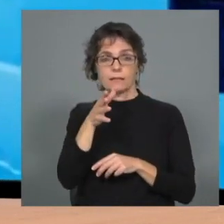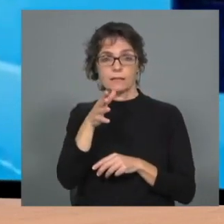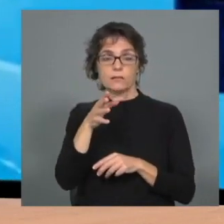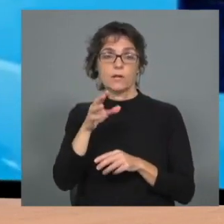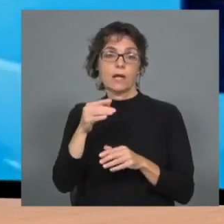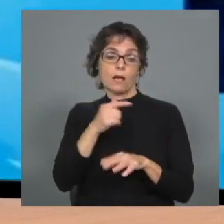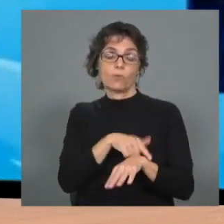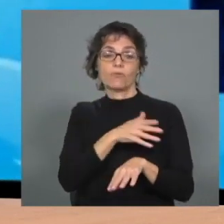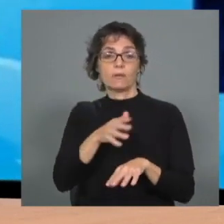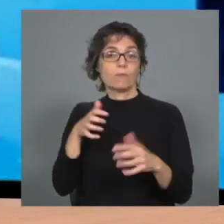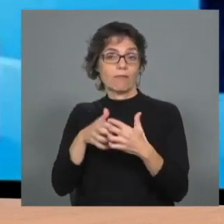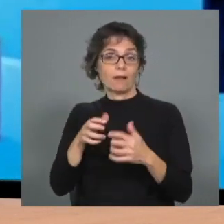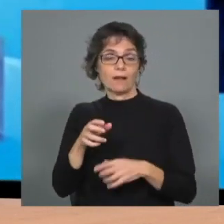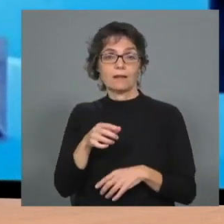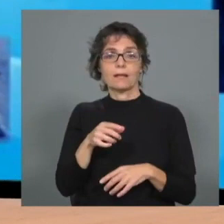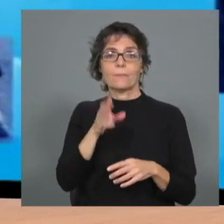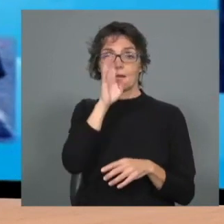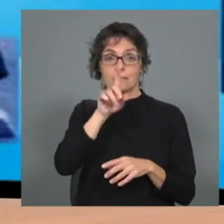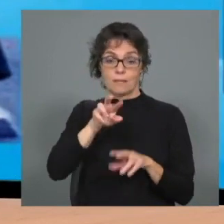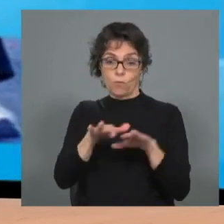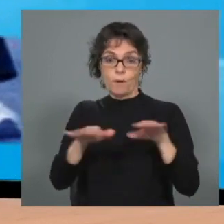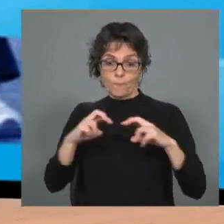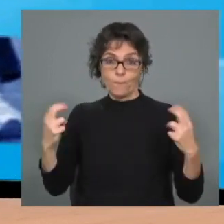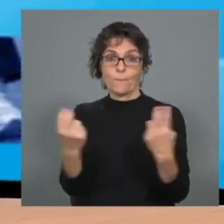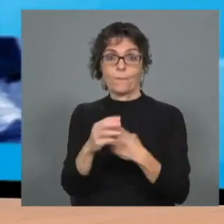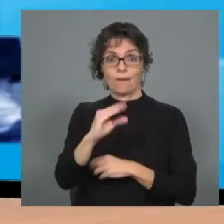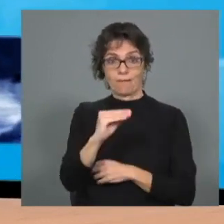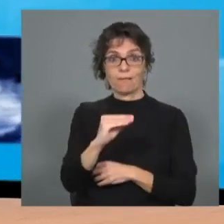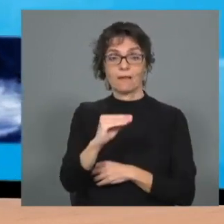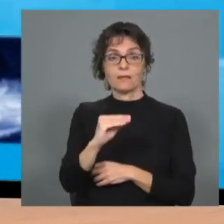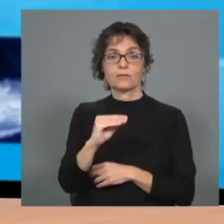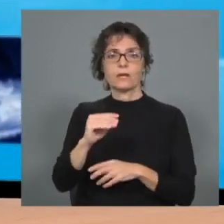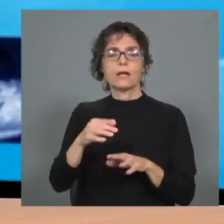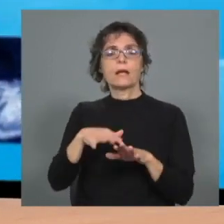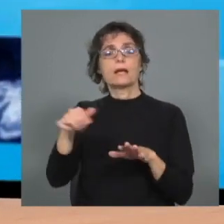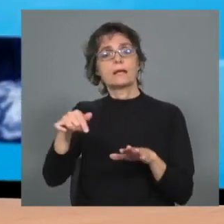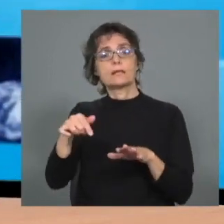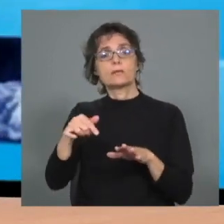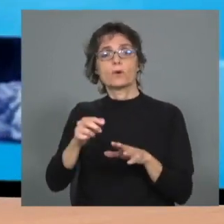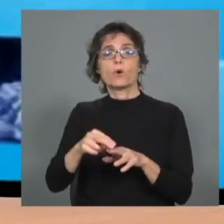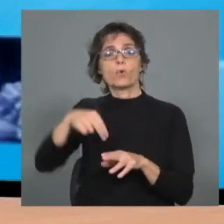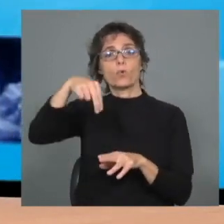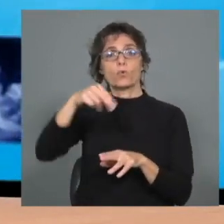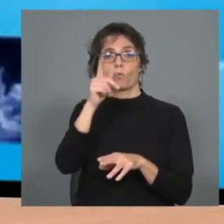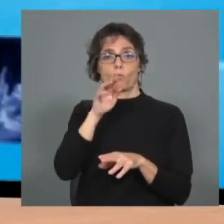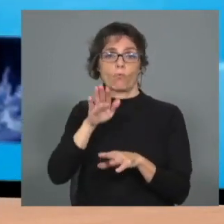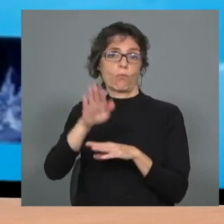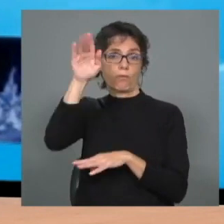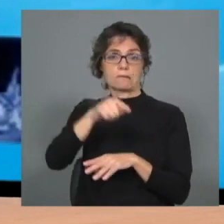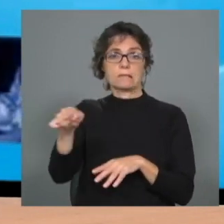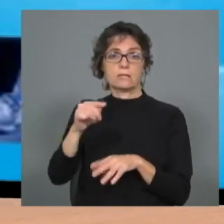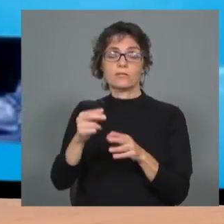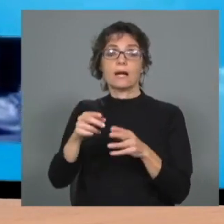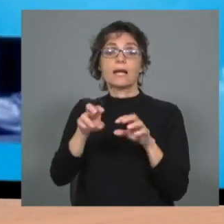que é: se temos uma mesa com 10 pessoas e senta um nazista e ninguém se levanta, temos 11 nazistas. Tem certas coisas que são intoleráveis,